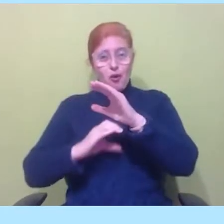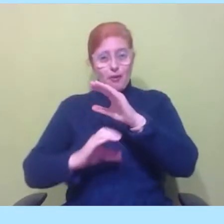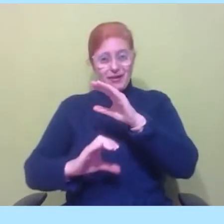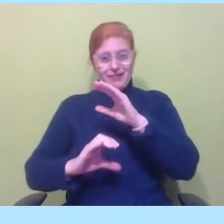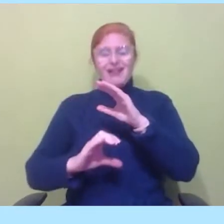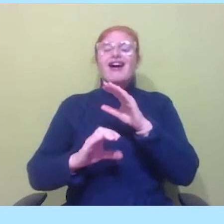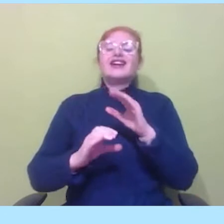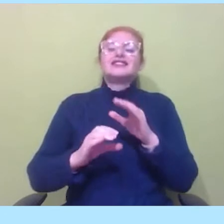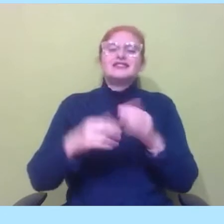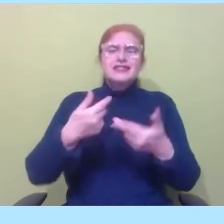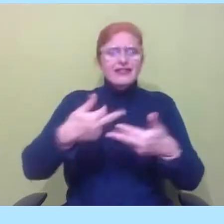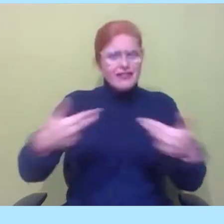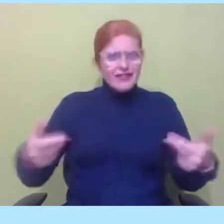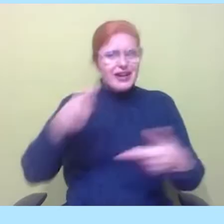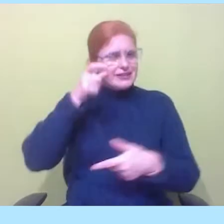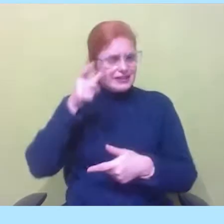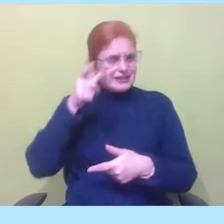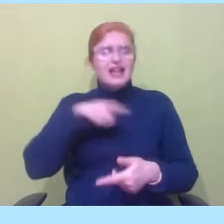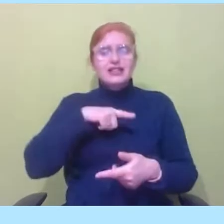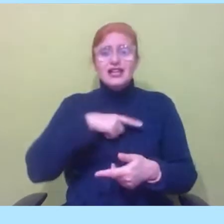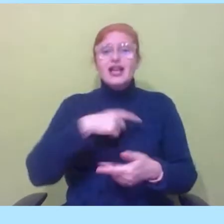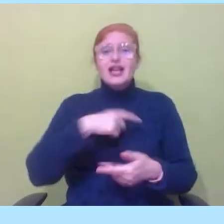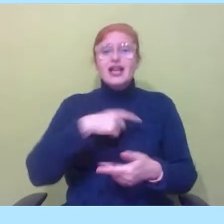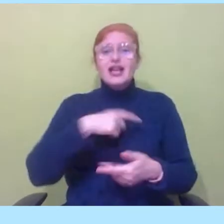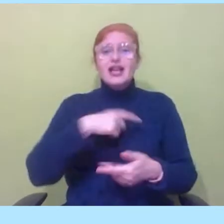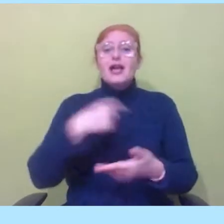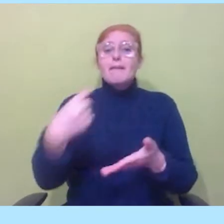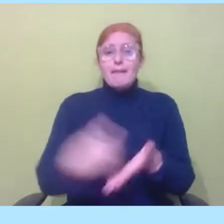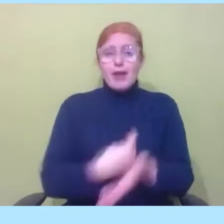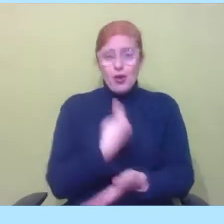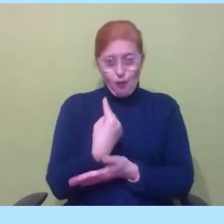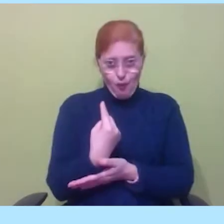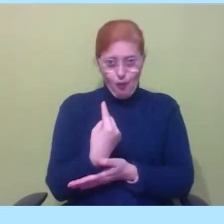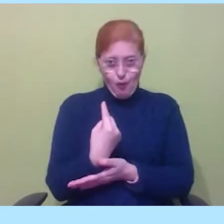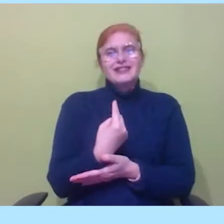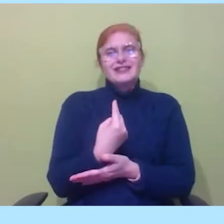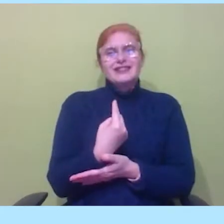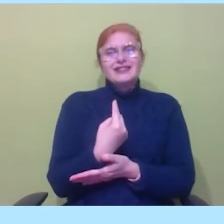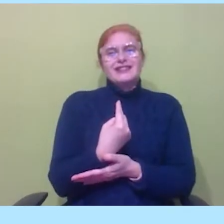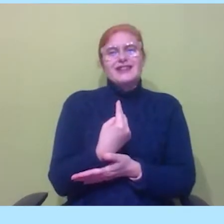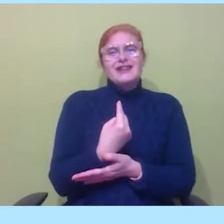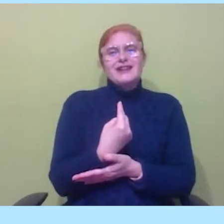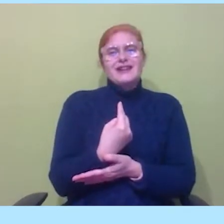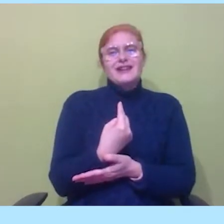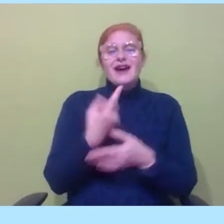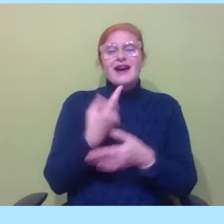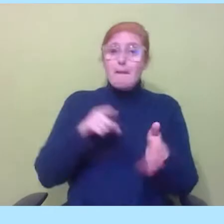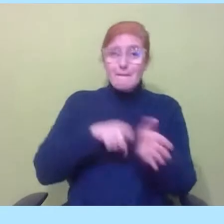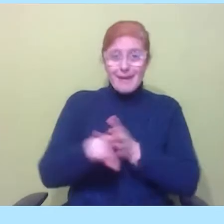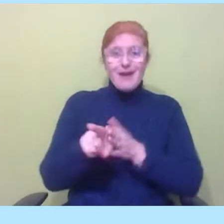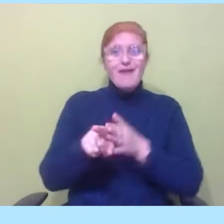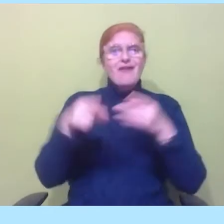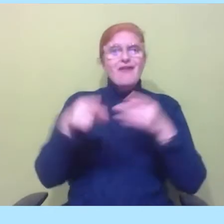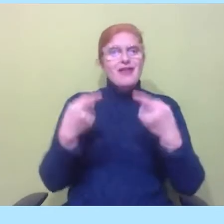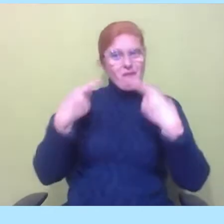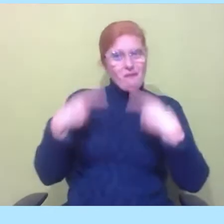uma pergunta que vai muito na direção da pergunta provocativa que a gente já tinha aqui preparado para vocês